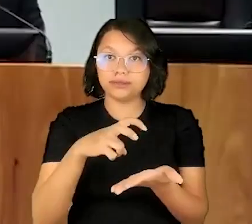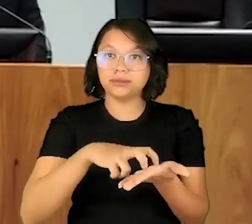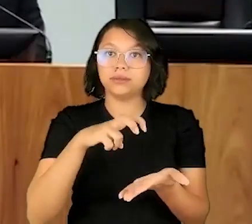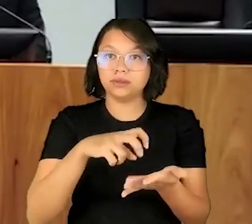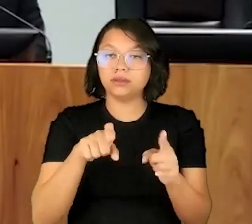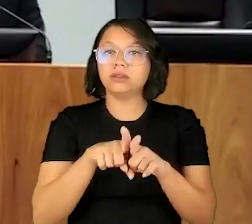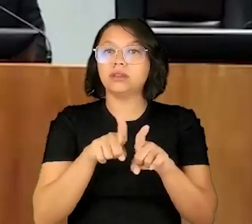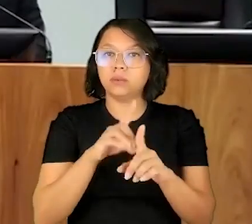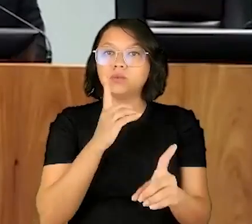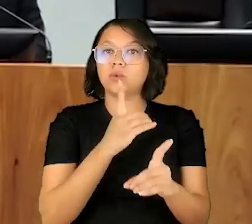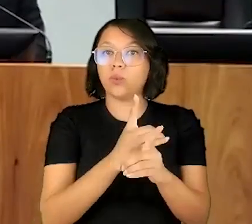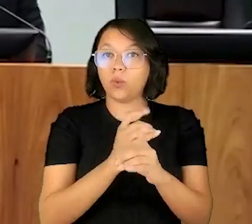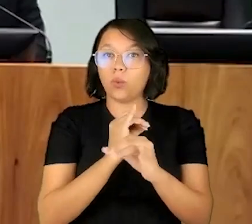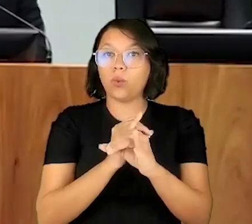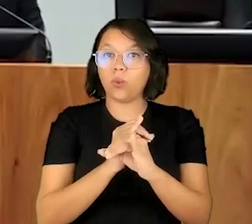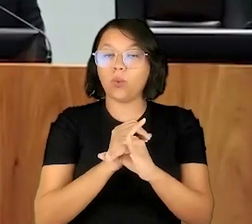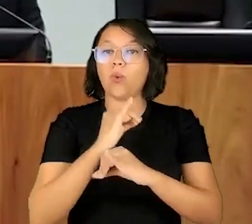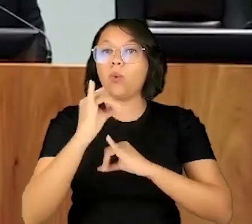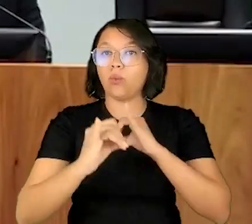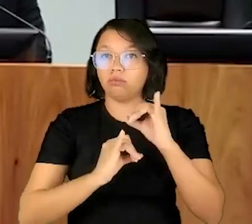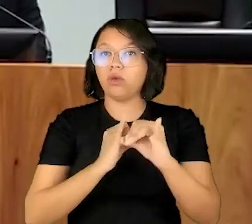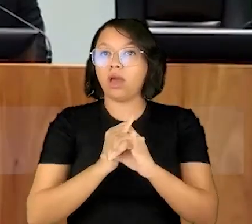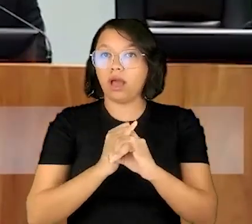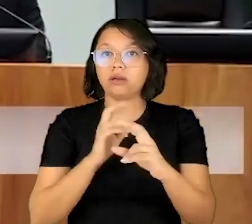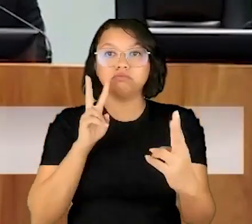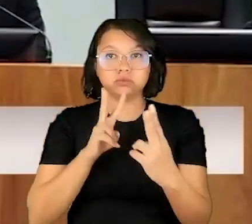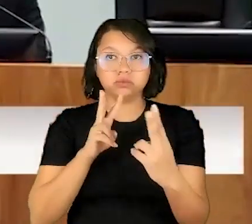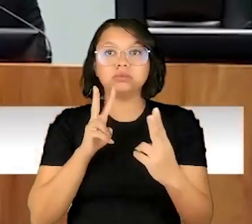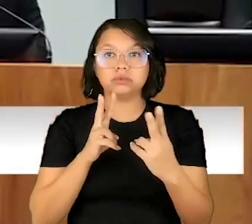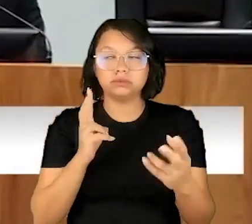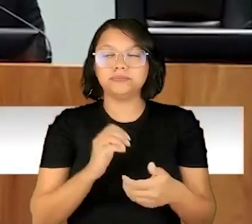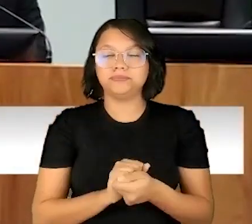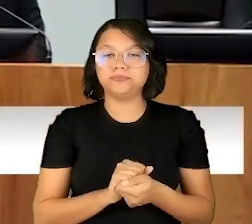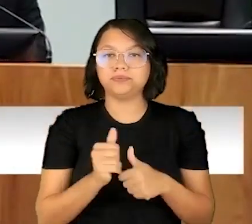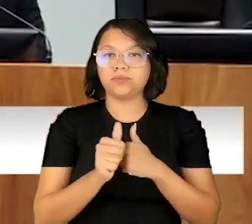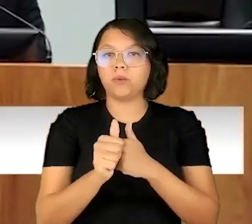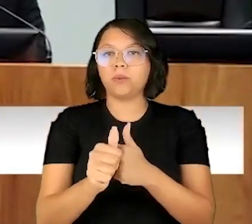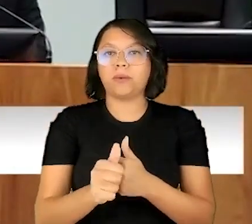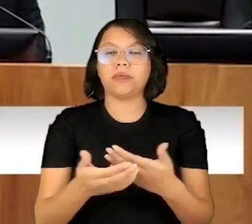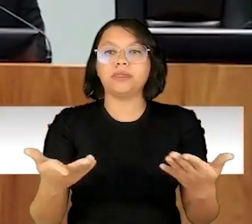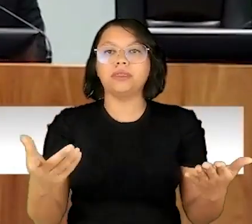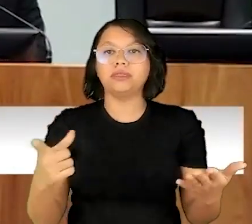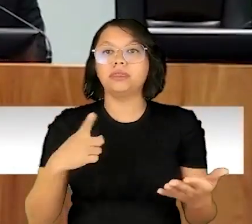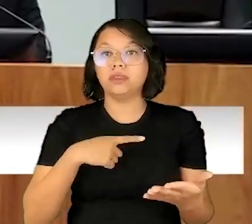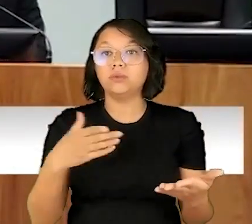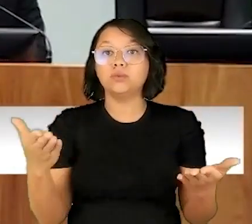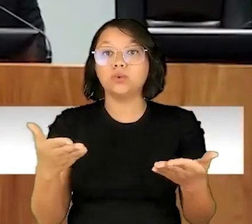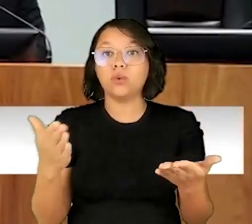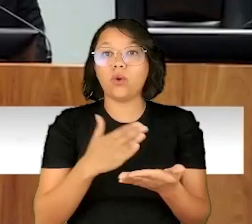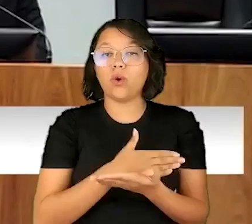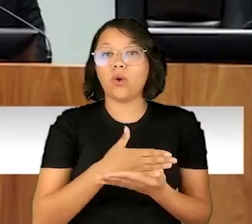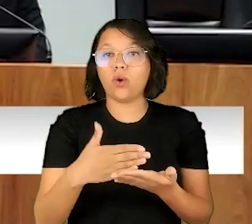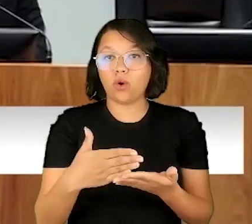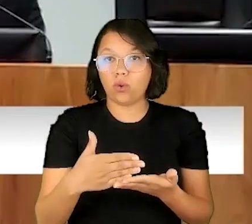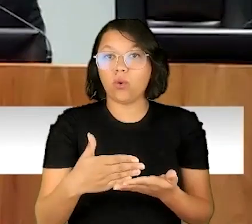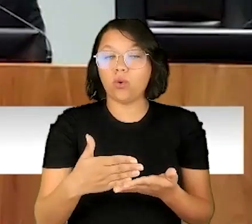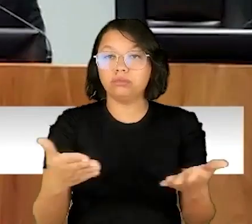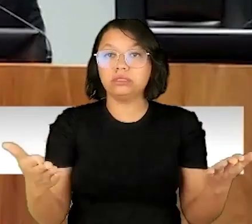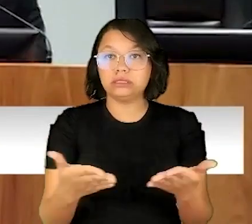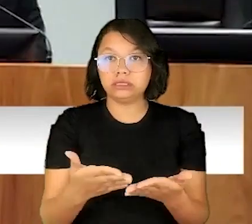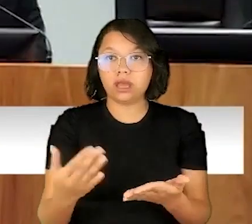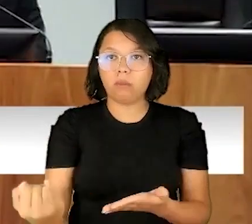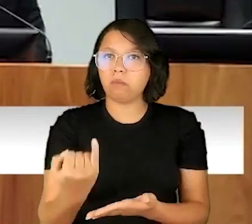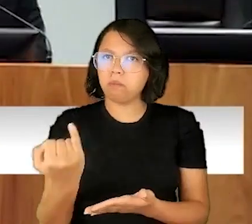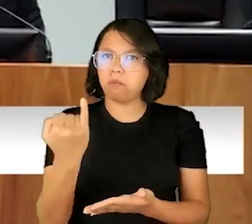se encontram online nos acompanhando. Hoje teremos a abertura dessa significativa e importante palestra